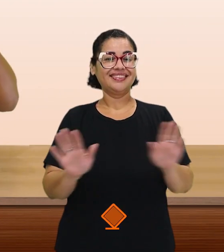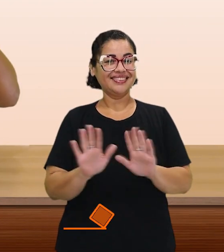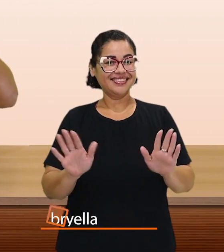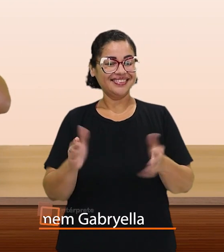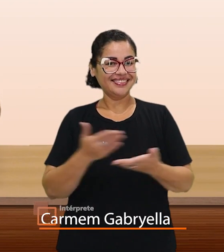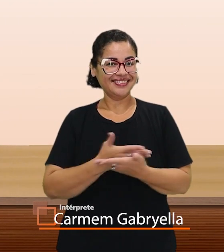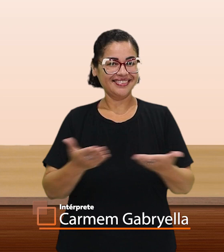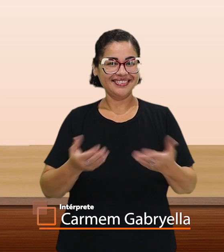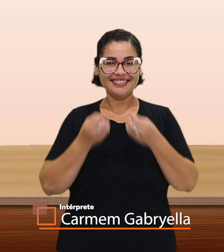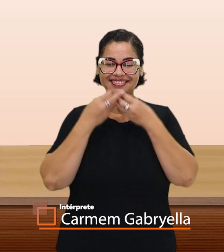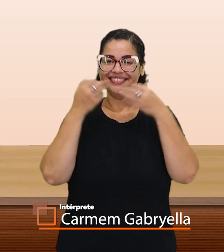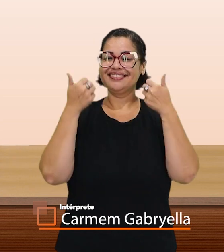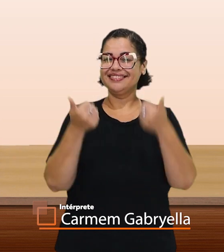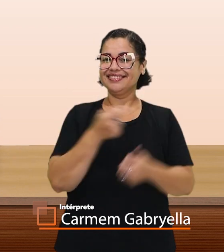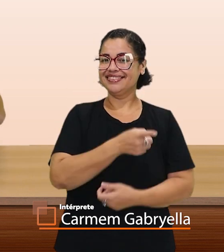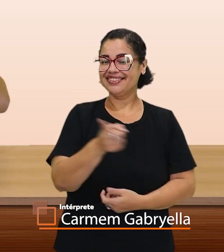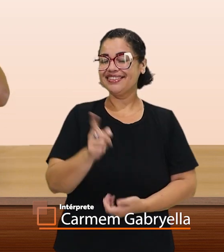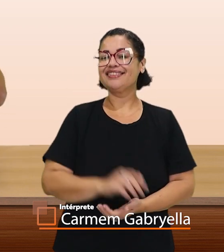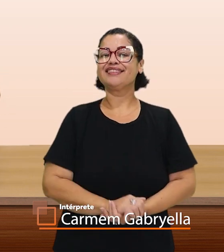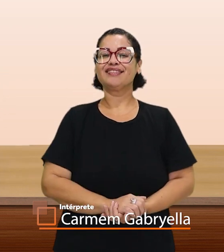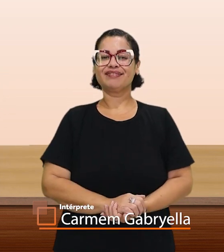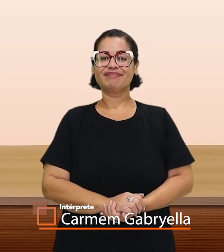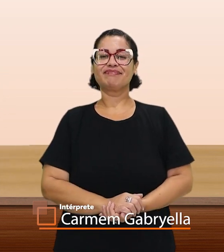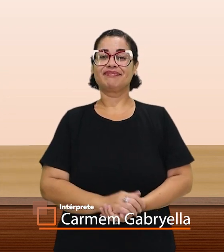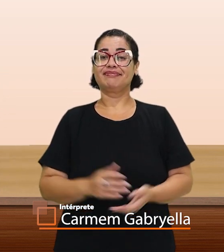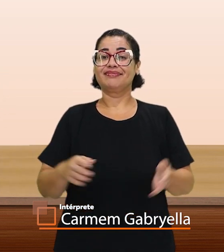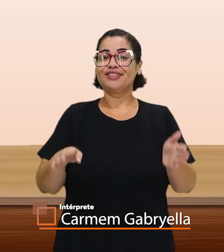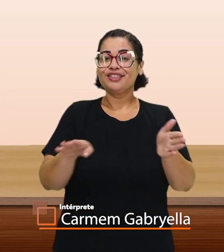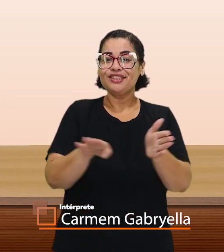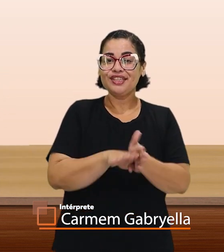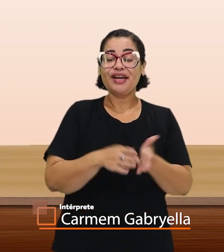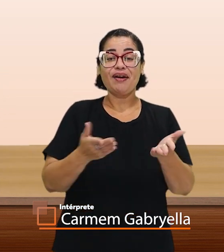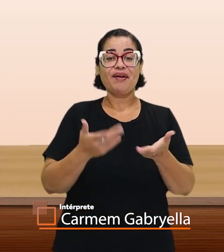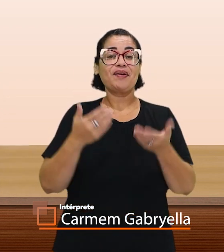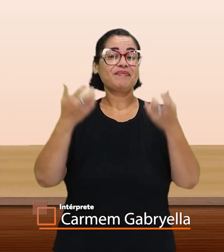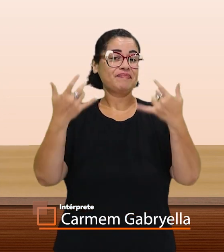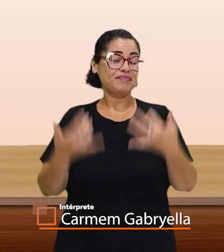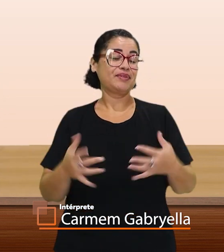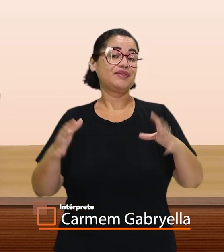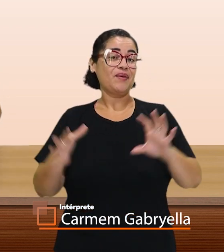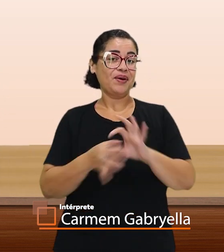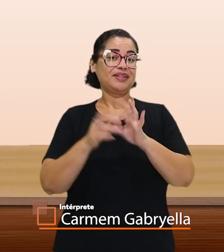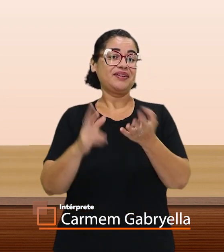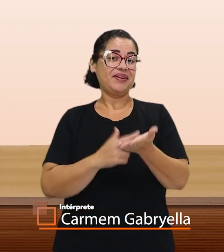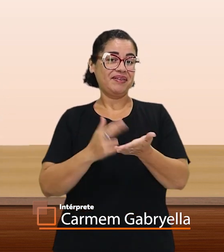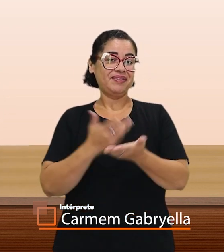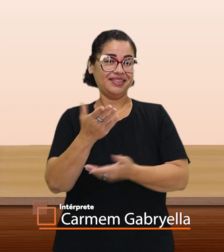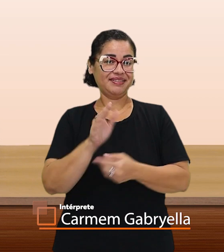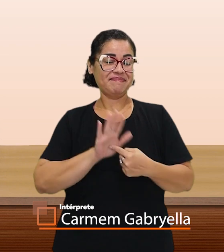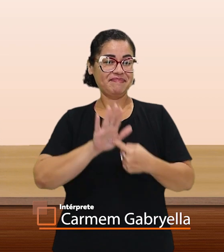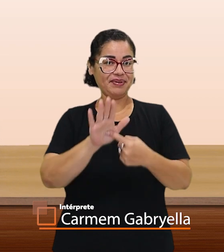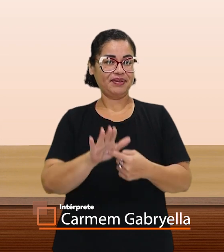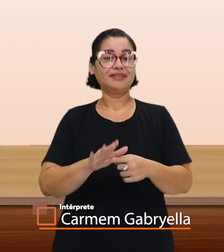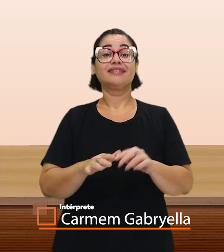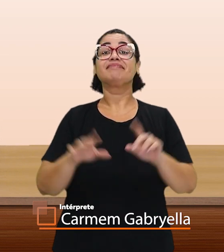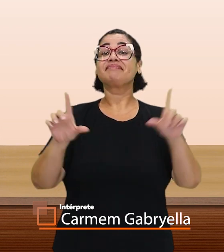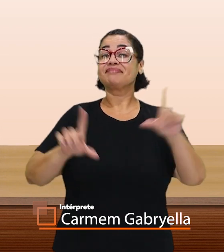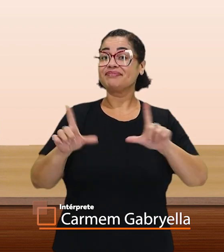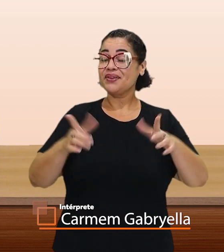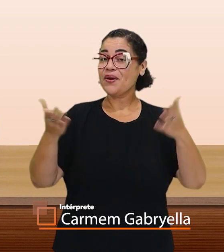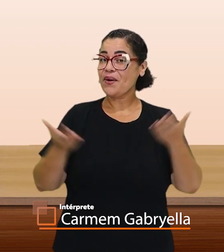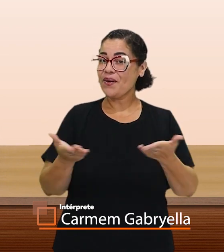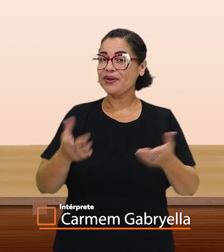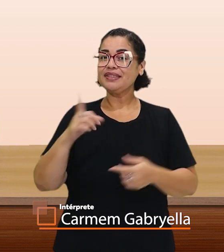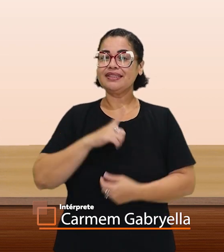Olá pessoal, tudo bem com vocês? Estamos chegando com Revista em Conexão na sua telinha. E o programa de hoje